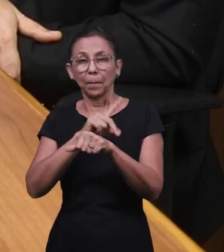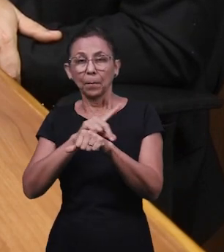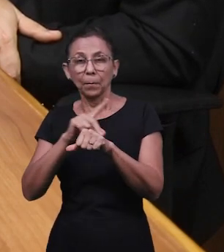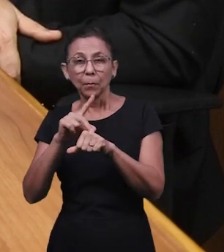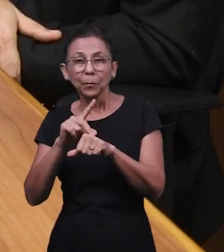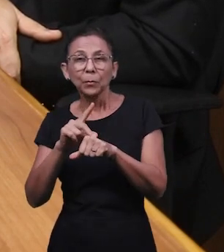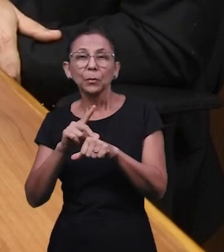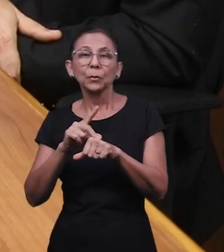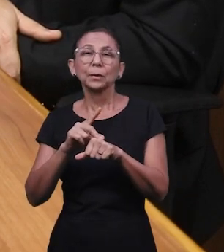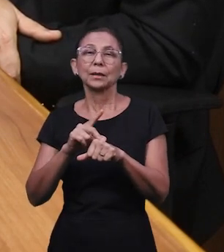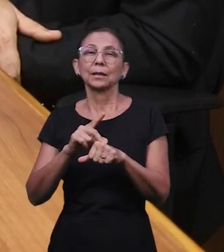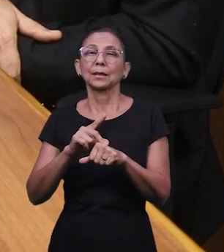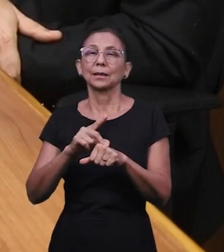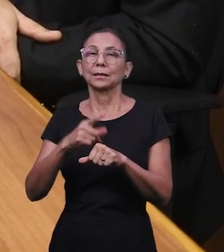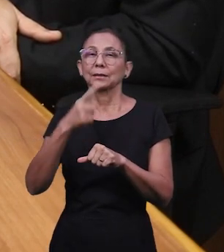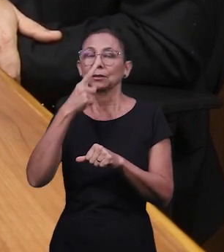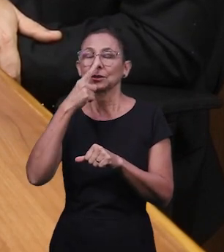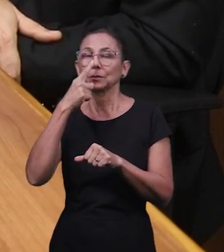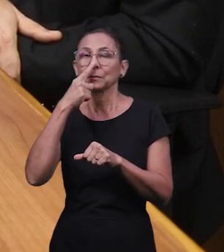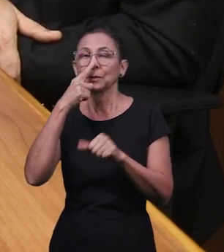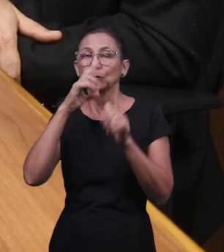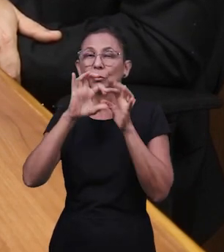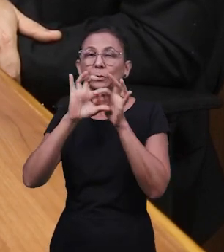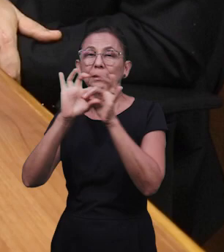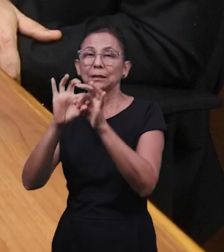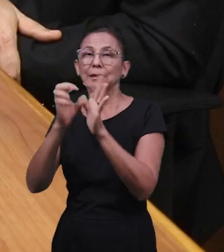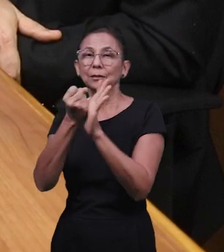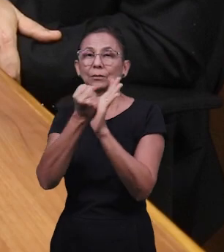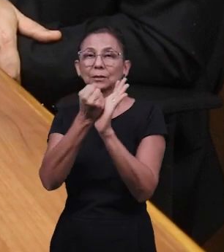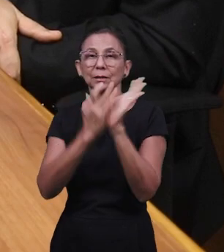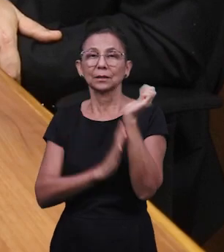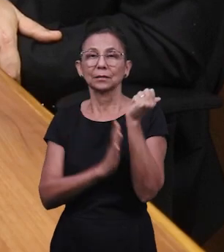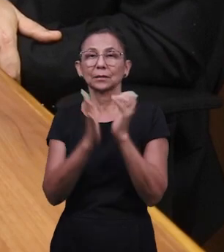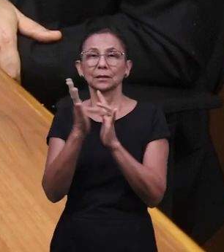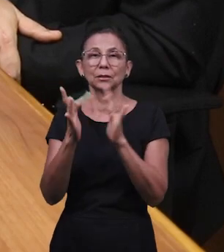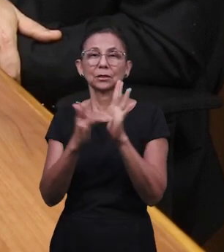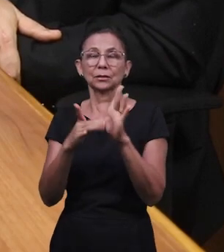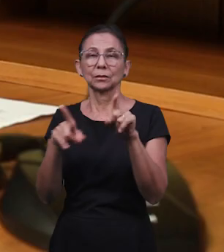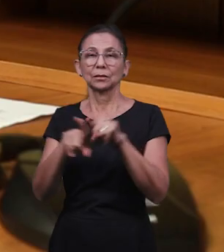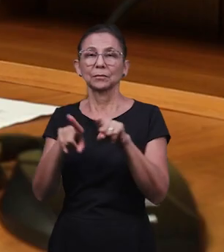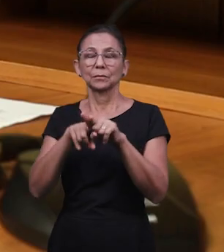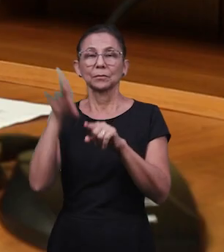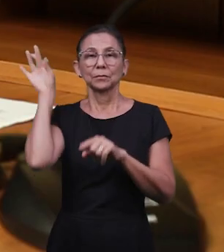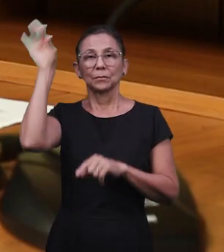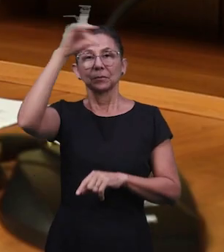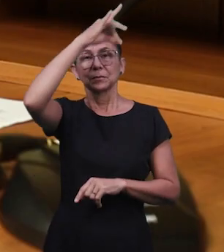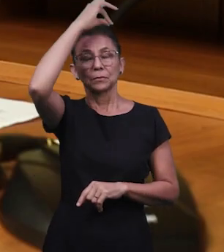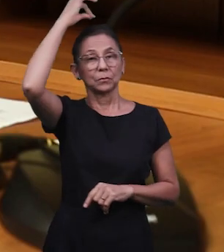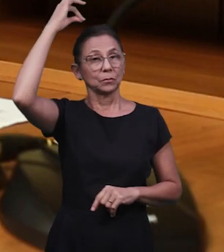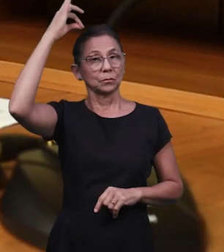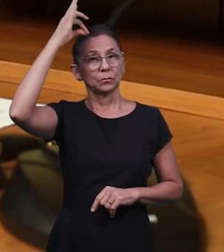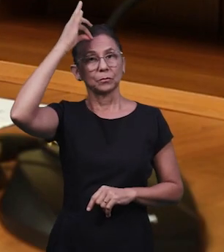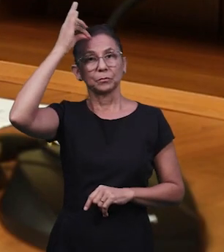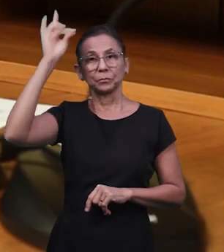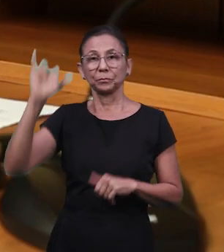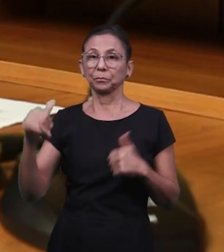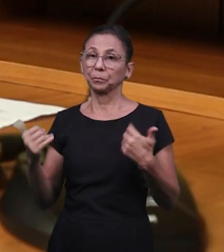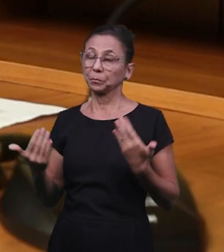está ligada, intimamente ligada com o sangue derramado e com o Espírito Santo. Não é?